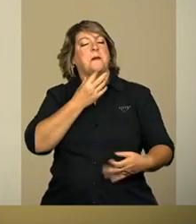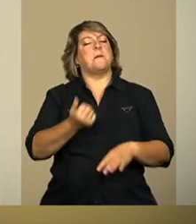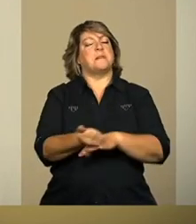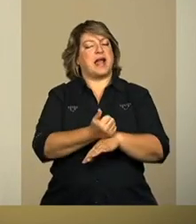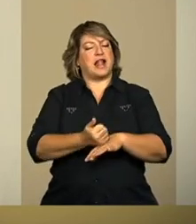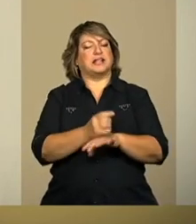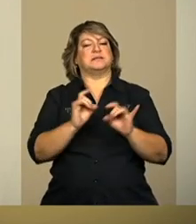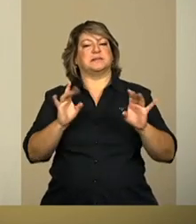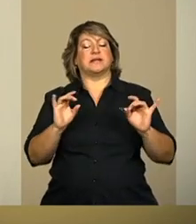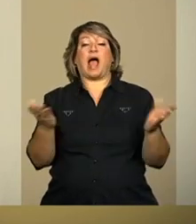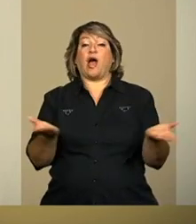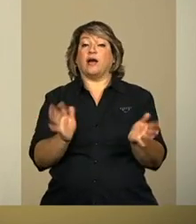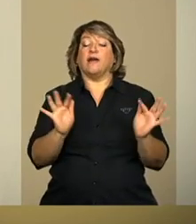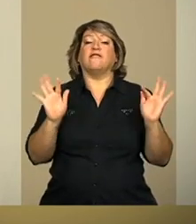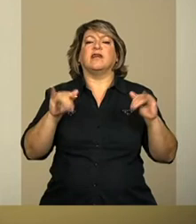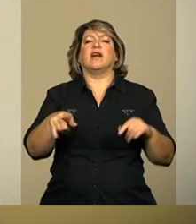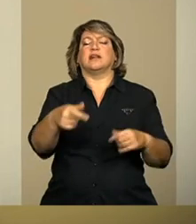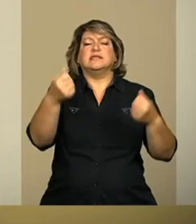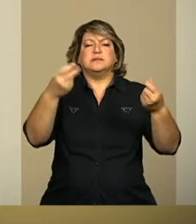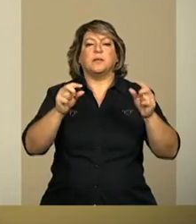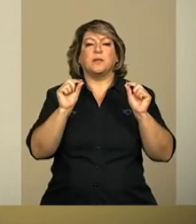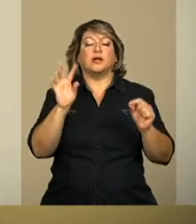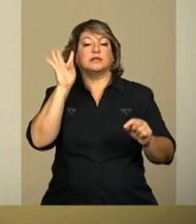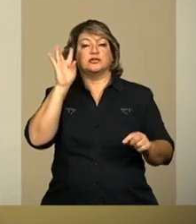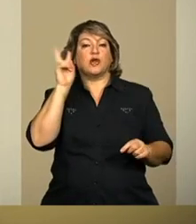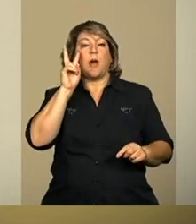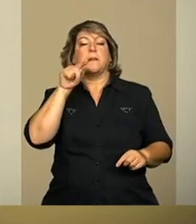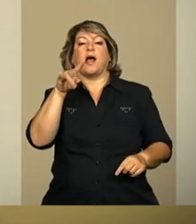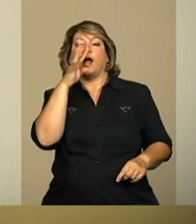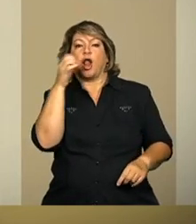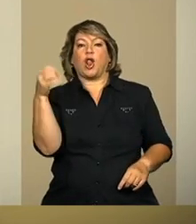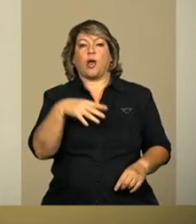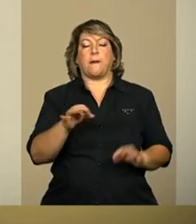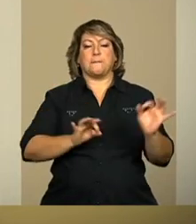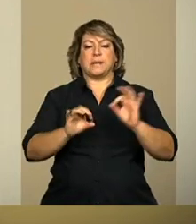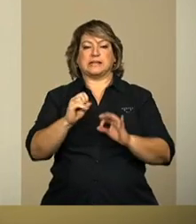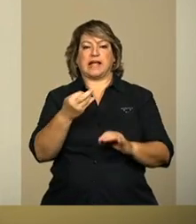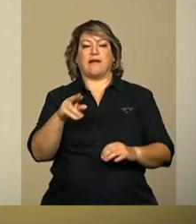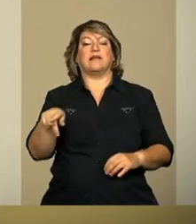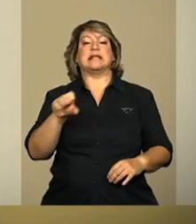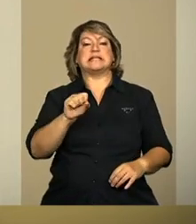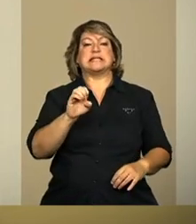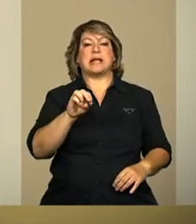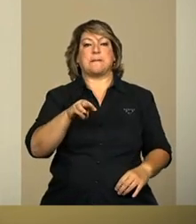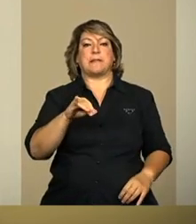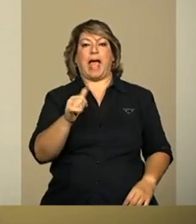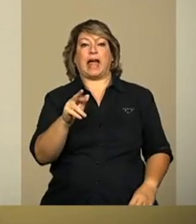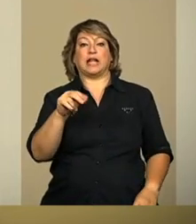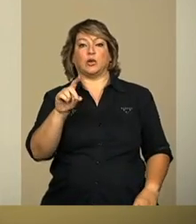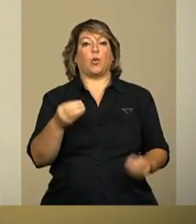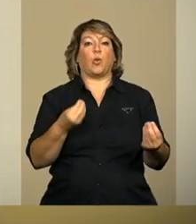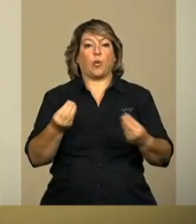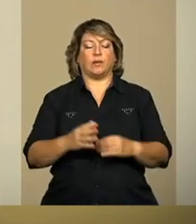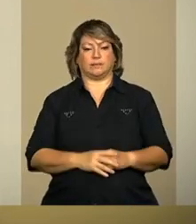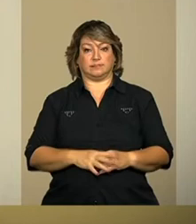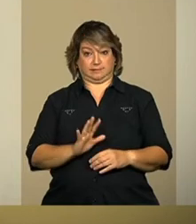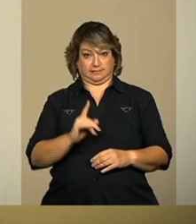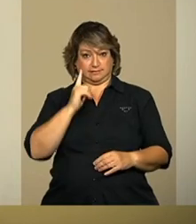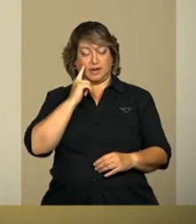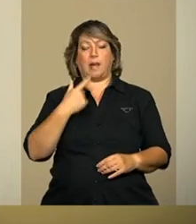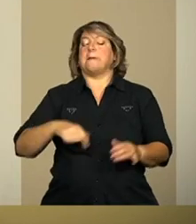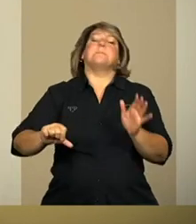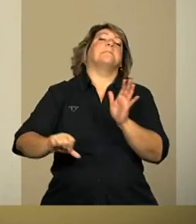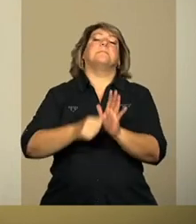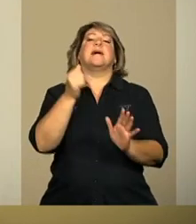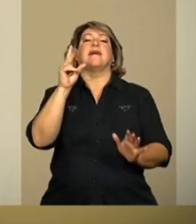muito melhor agora para finalizar conta pra gente essa novidade que é o plano safra do semiárido olha Luciano pela primeira vez no